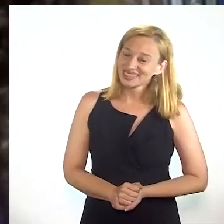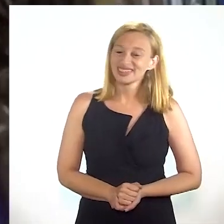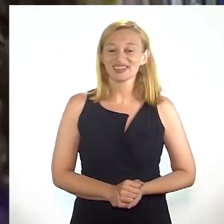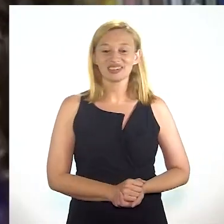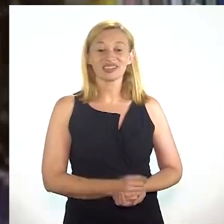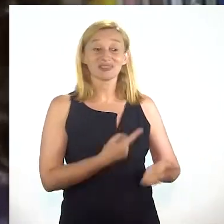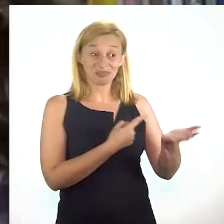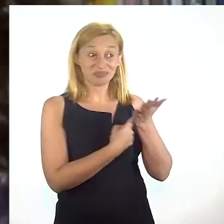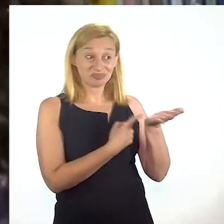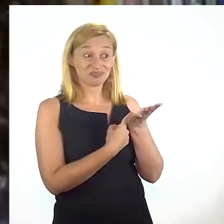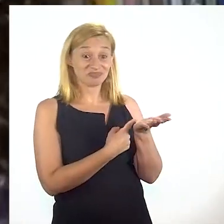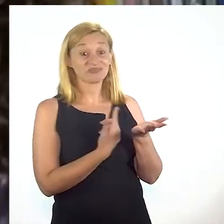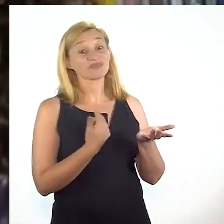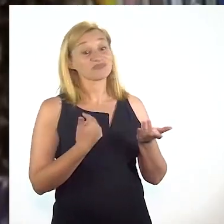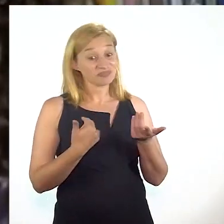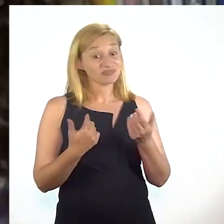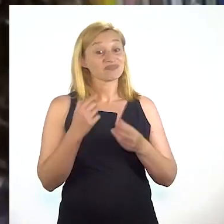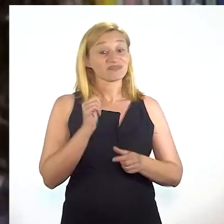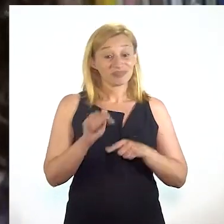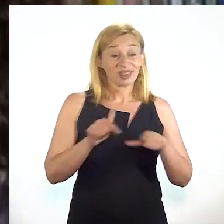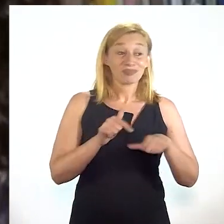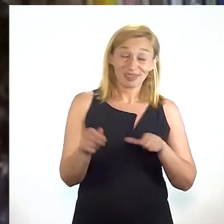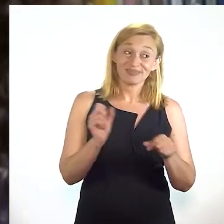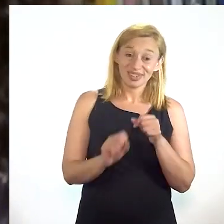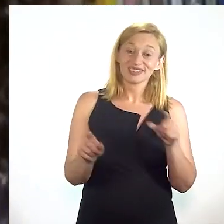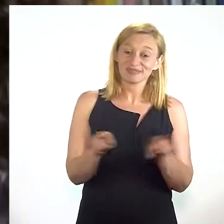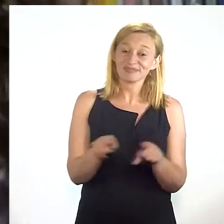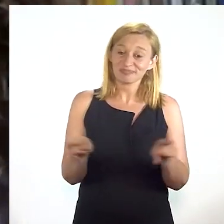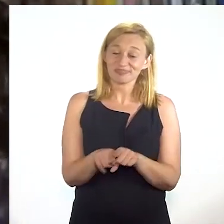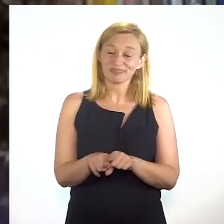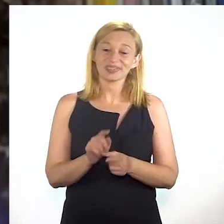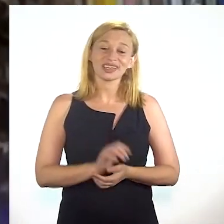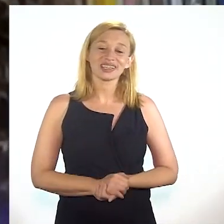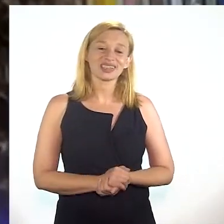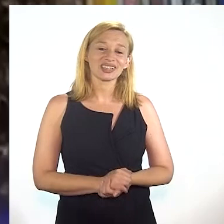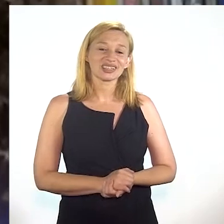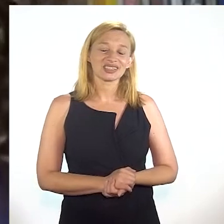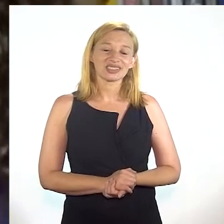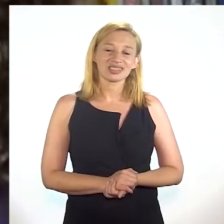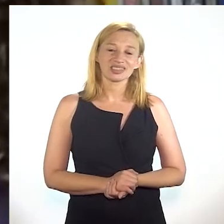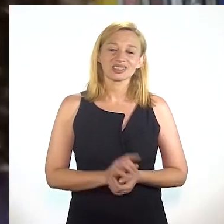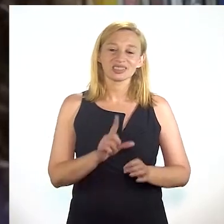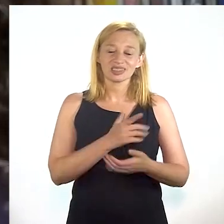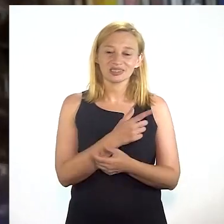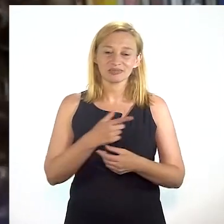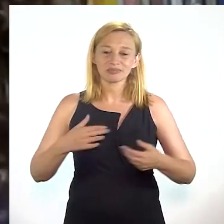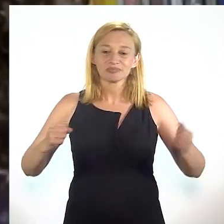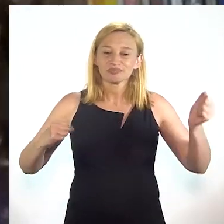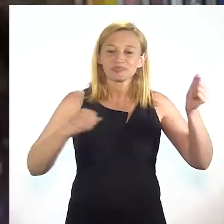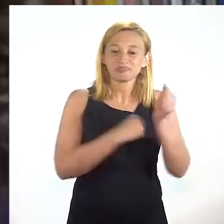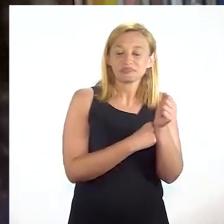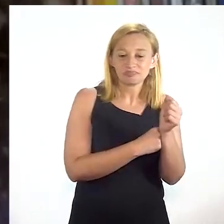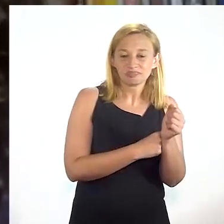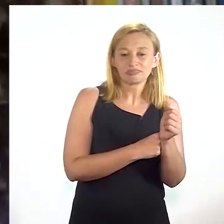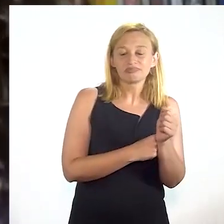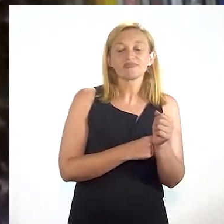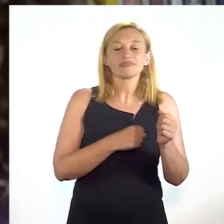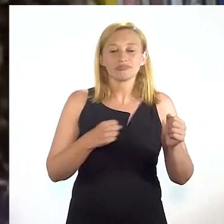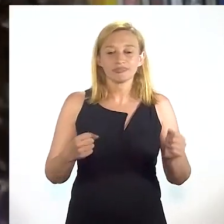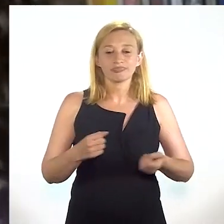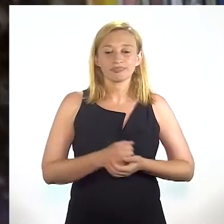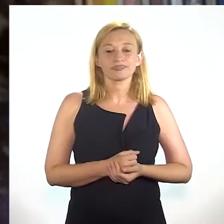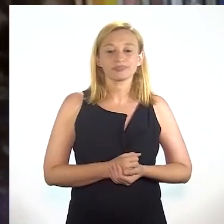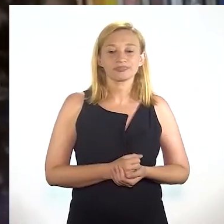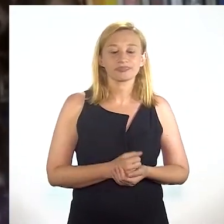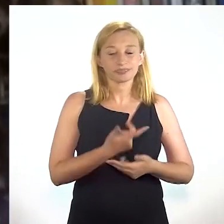E eu acho que a profissão ajuda muita gente nesse trabalho que a gente faz também, dedicando aí para negócios de impacto, que é a escuta,